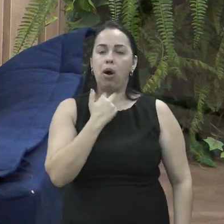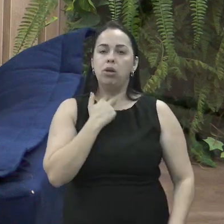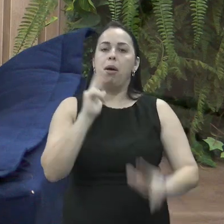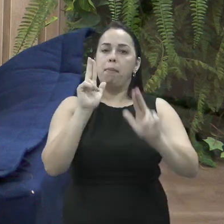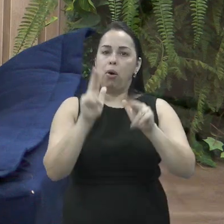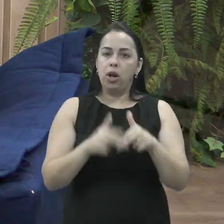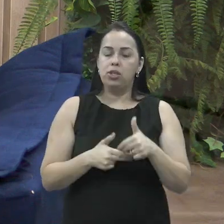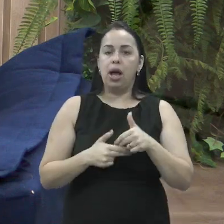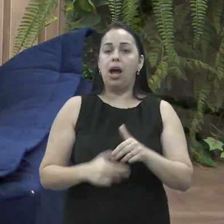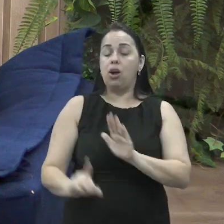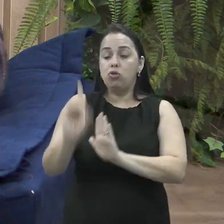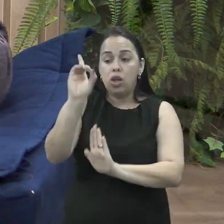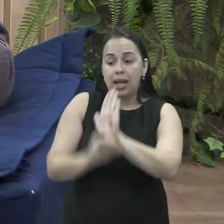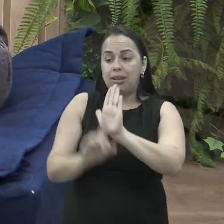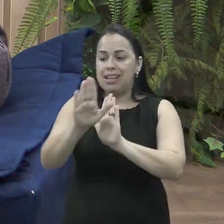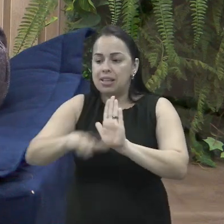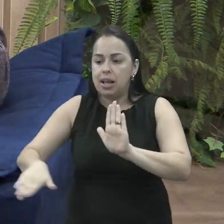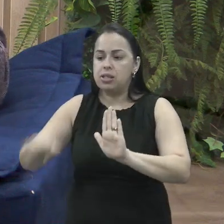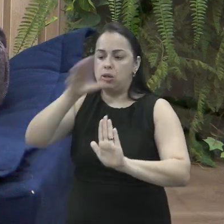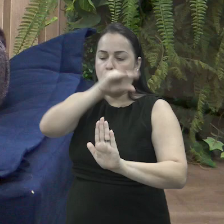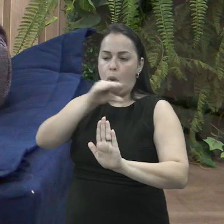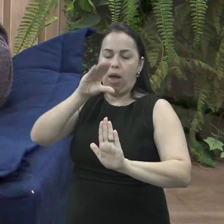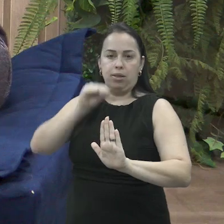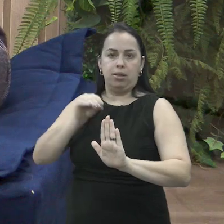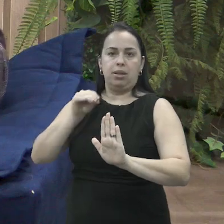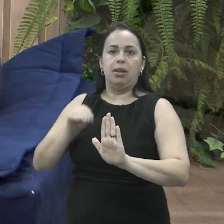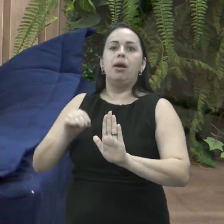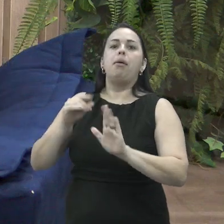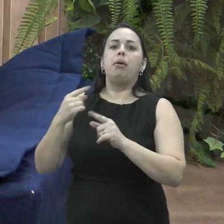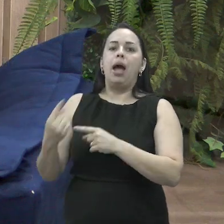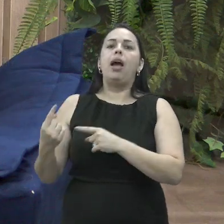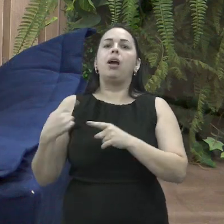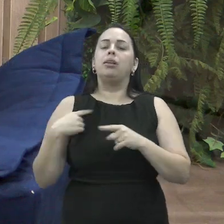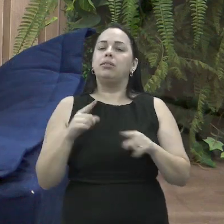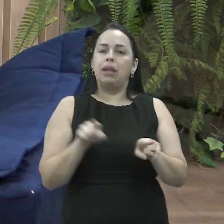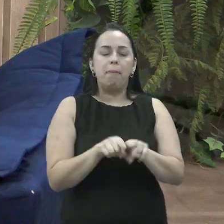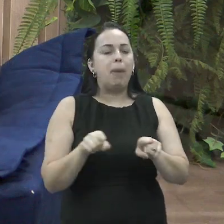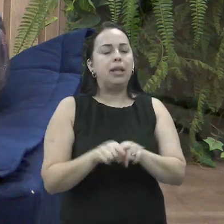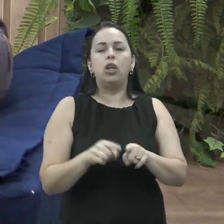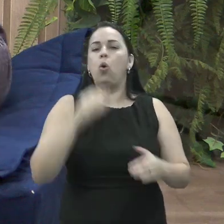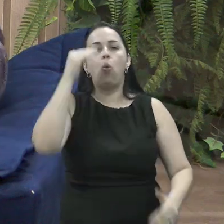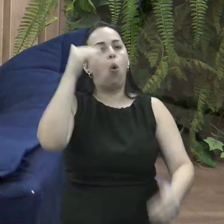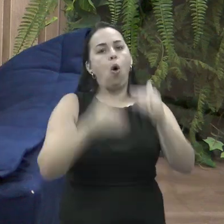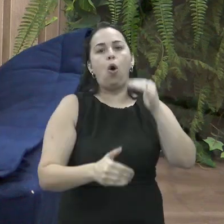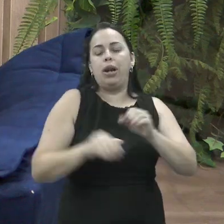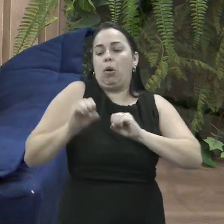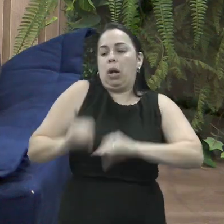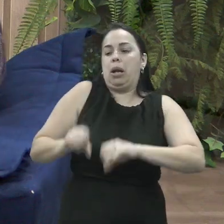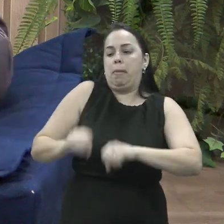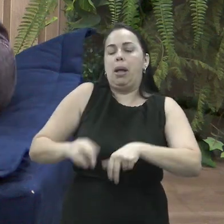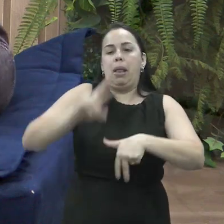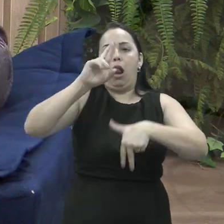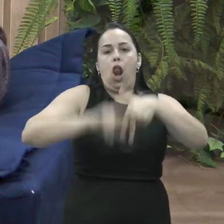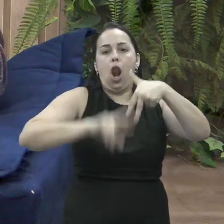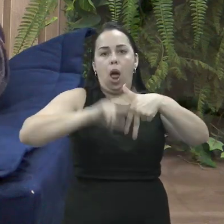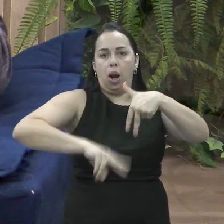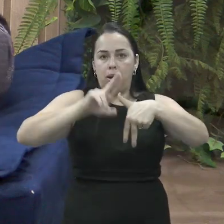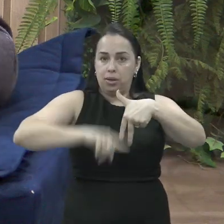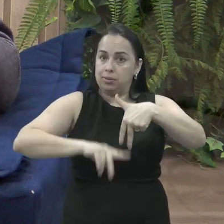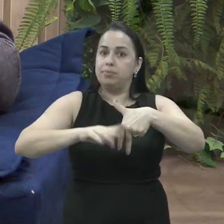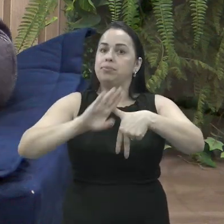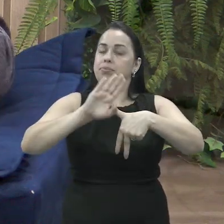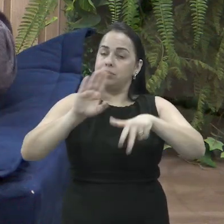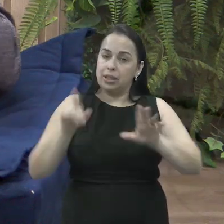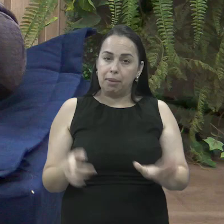eu entendo que a luta pelo direito das crianças e dos adolescentes é uma luta contra a doutrinação, é contra a ideologia de gênero